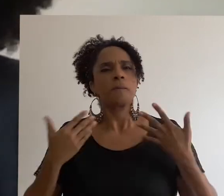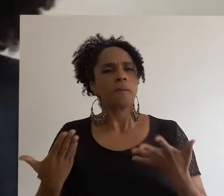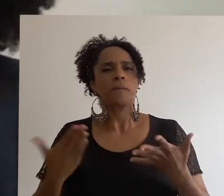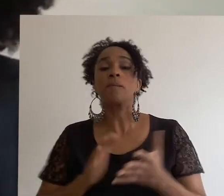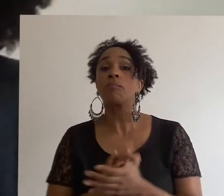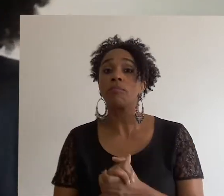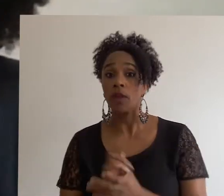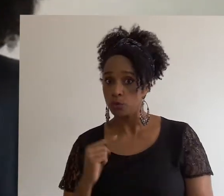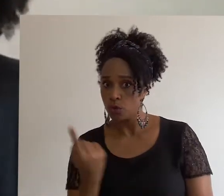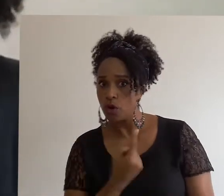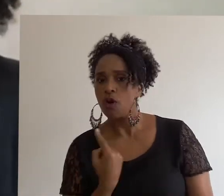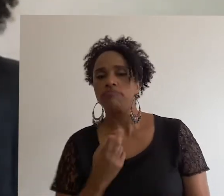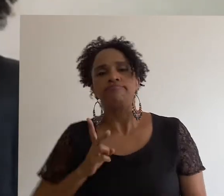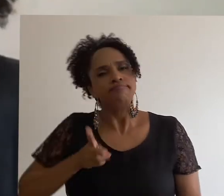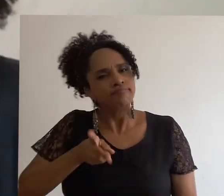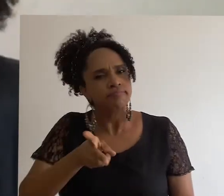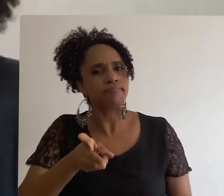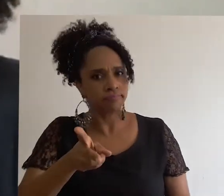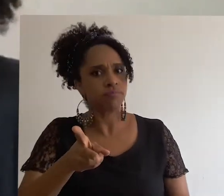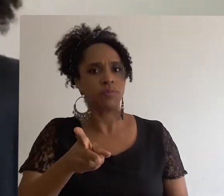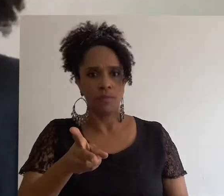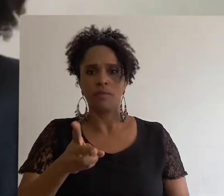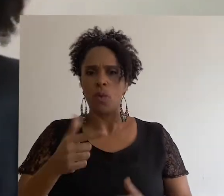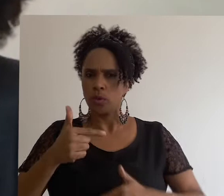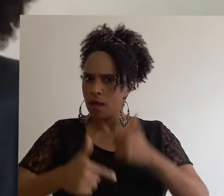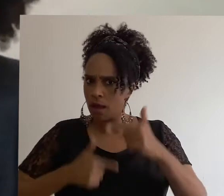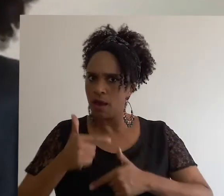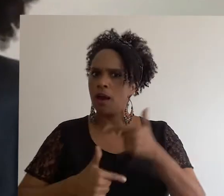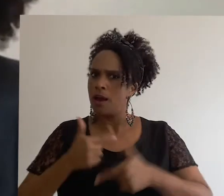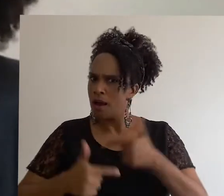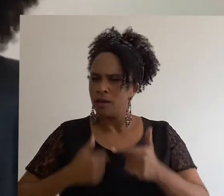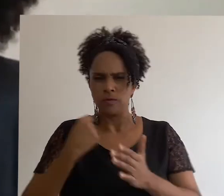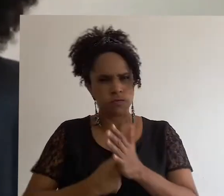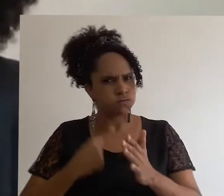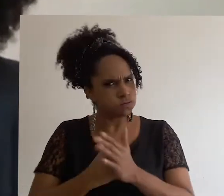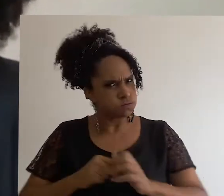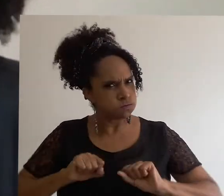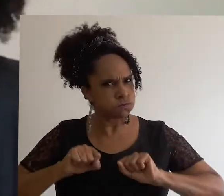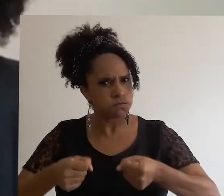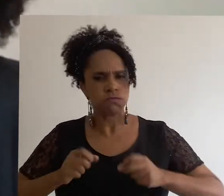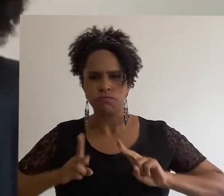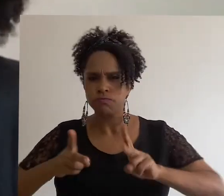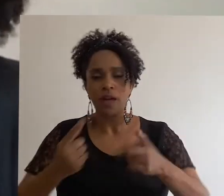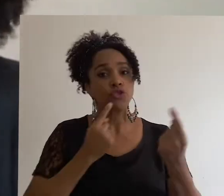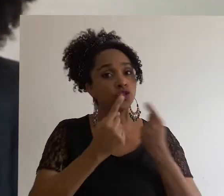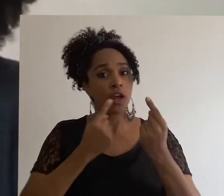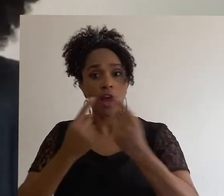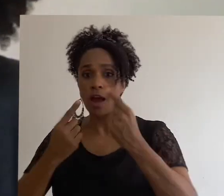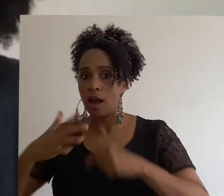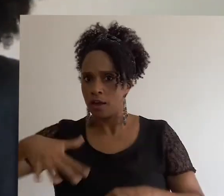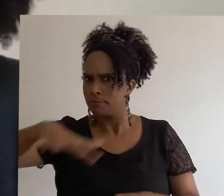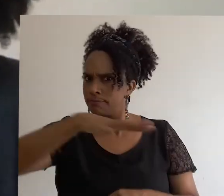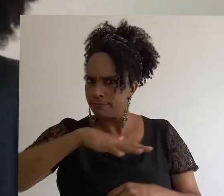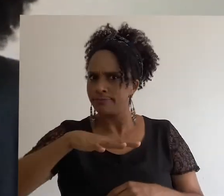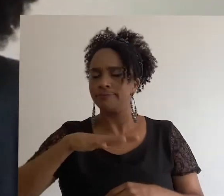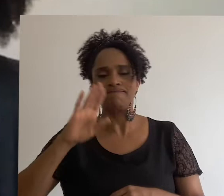gente mantém, né, e vai atuar insistentemente por estabelecer os diálogos